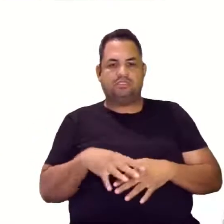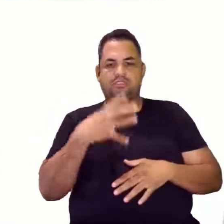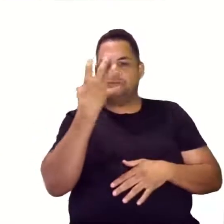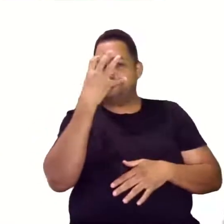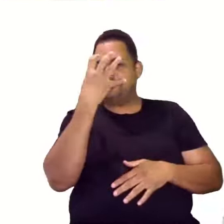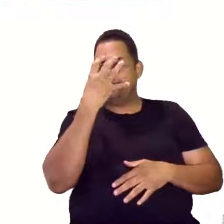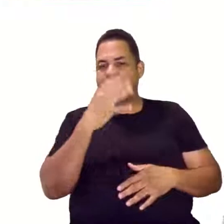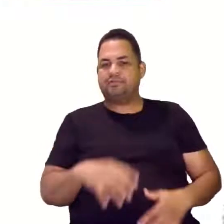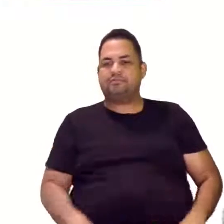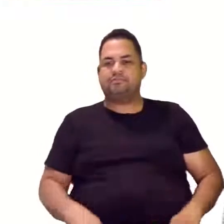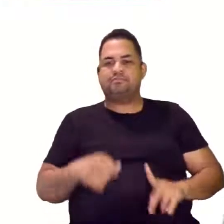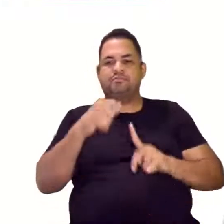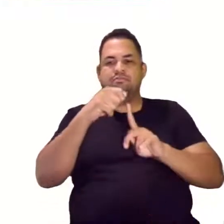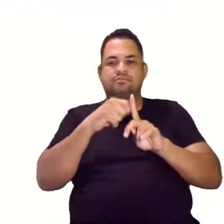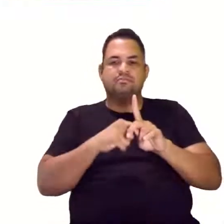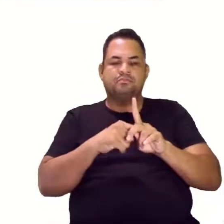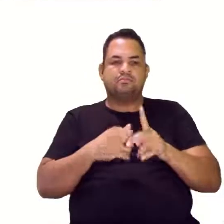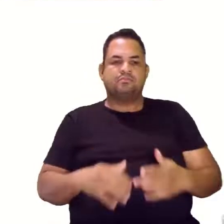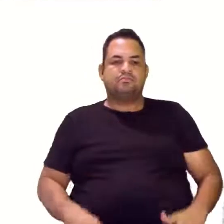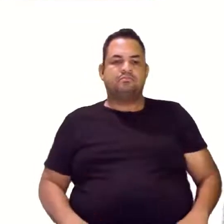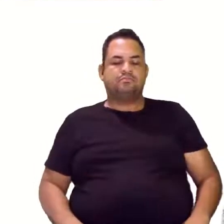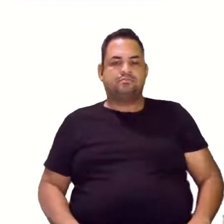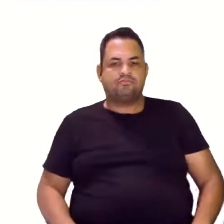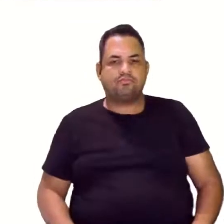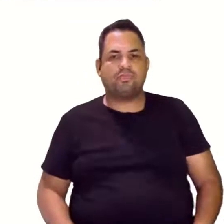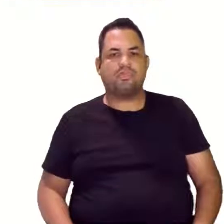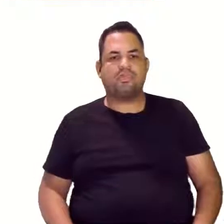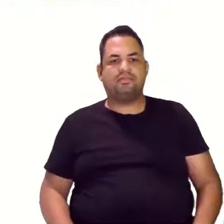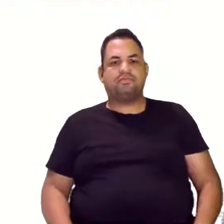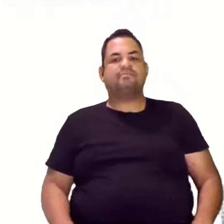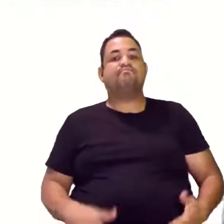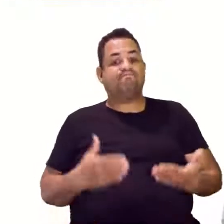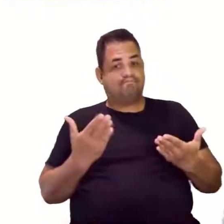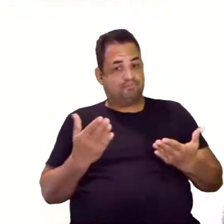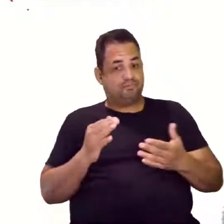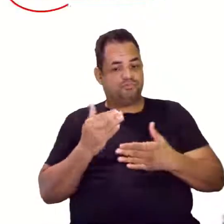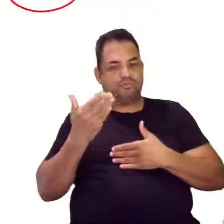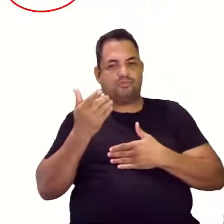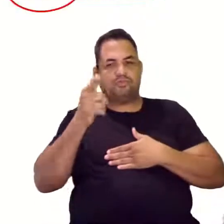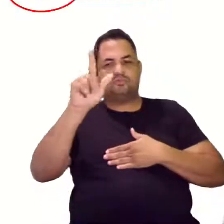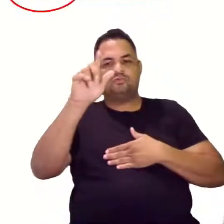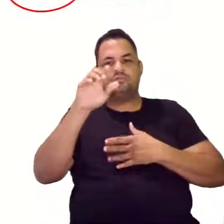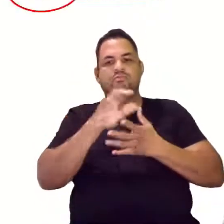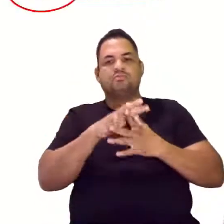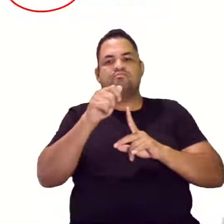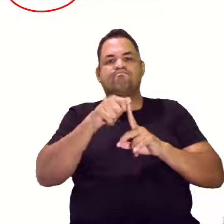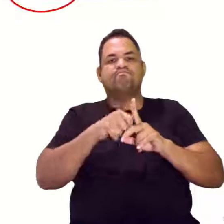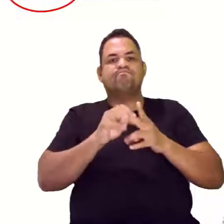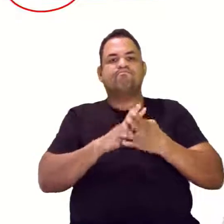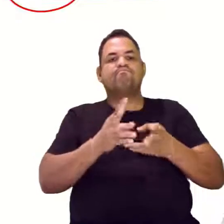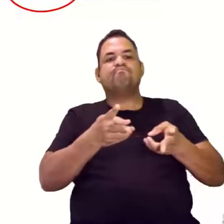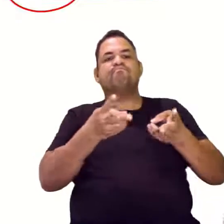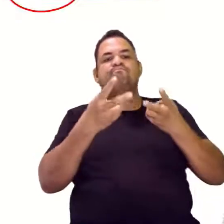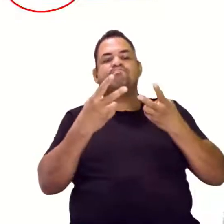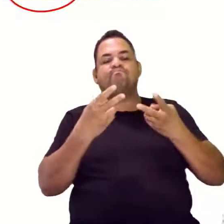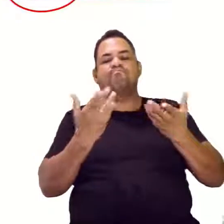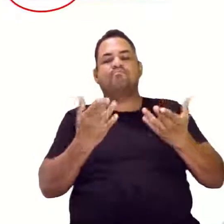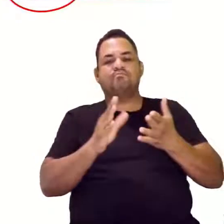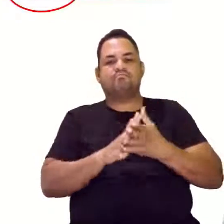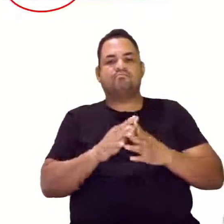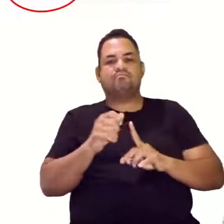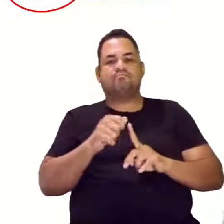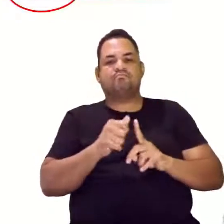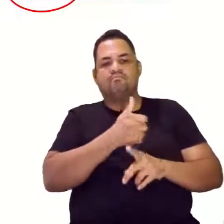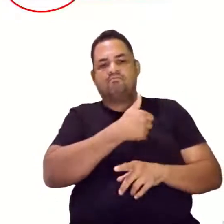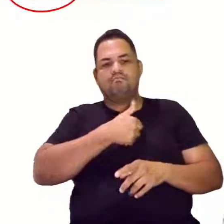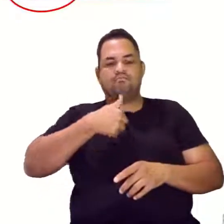fevereiro. Então, com certeza, os próximos meses devem se inspirar no mês de fevereiro ou, melhor ainda,